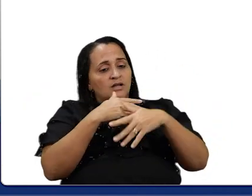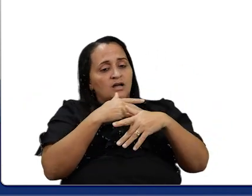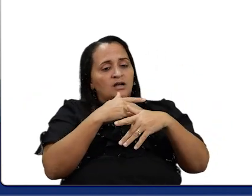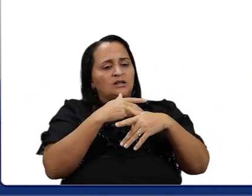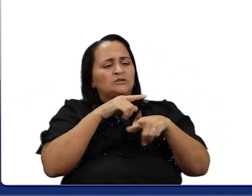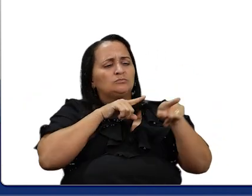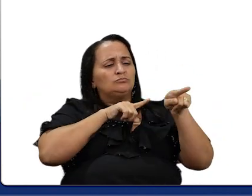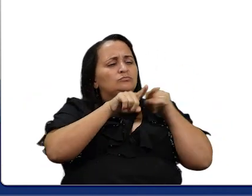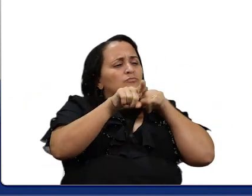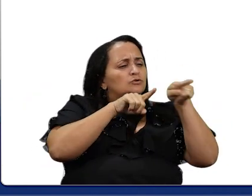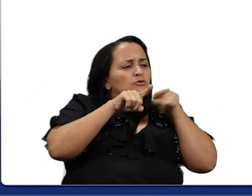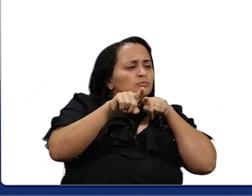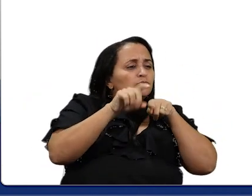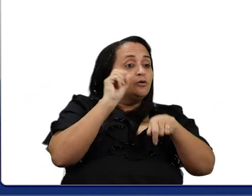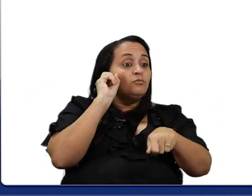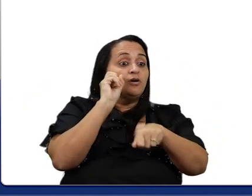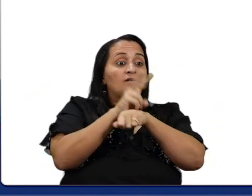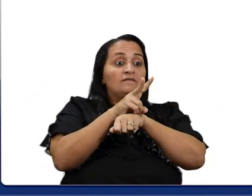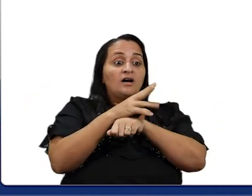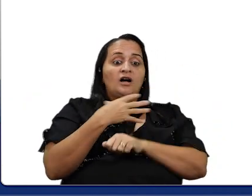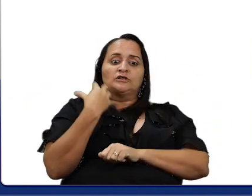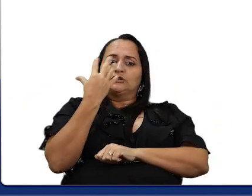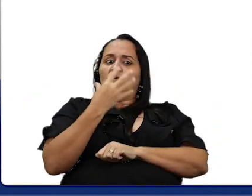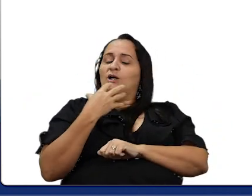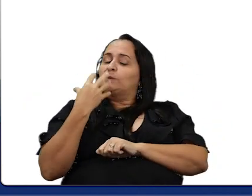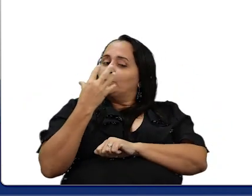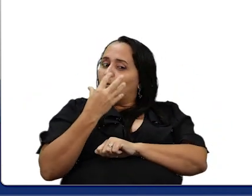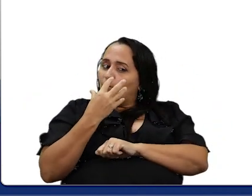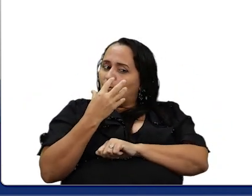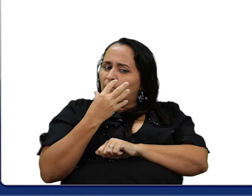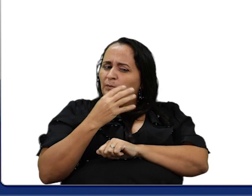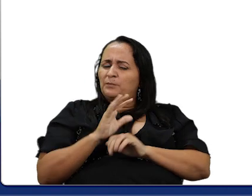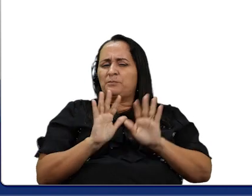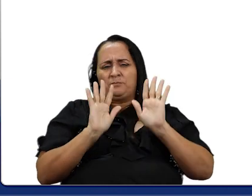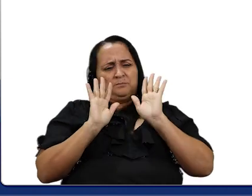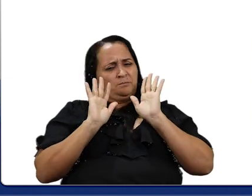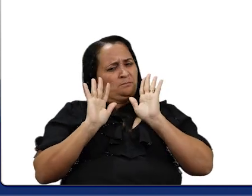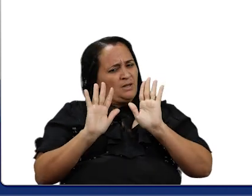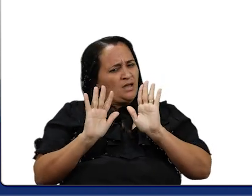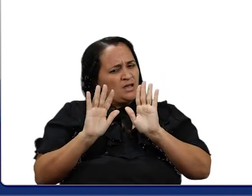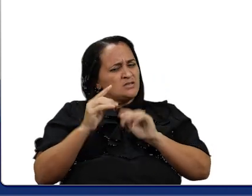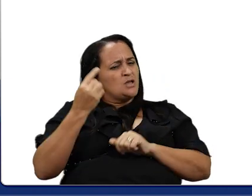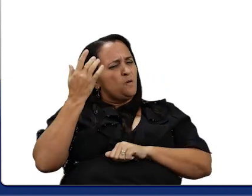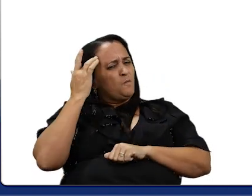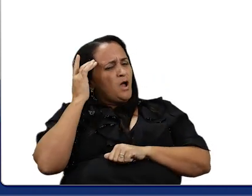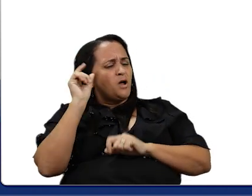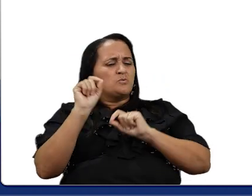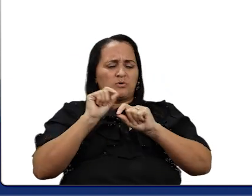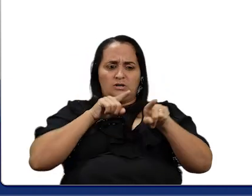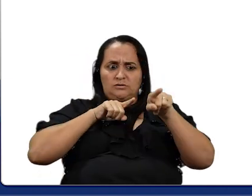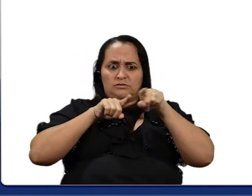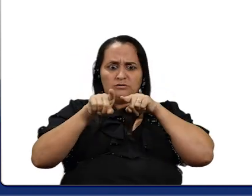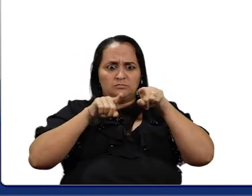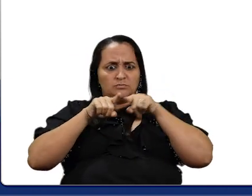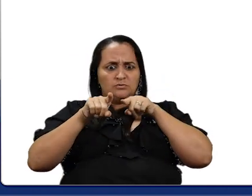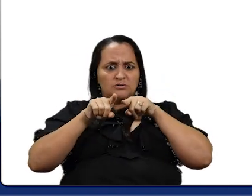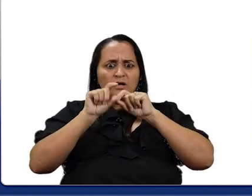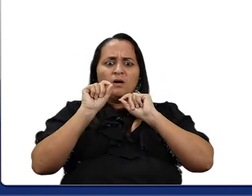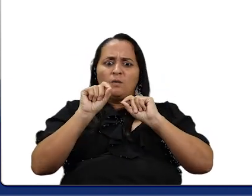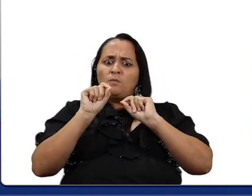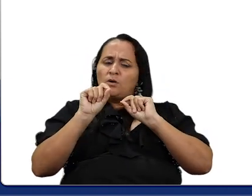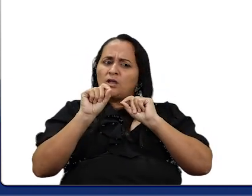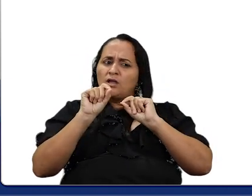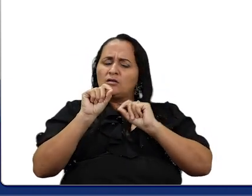disputar uma vaga de cantor. Olha aí, eu acho que disputar também entra no sentido